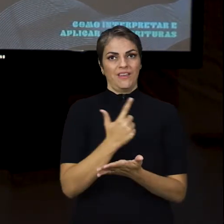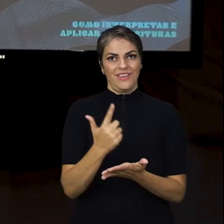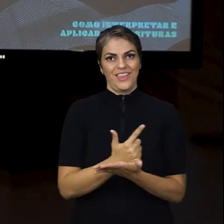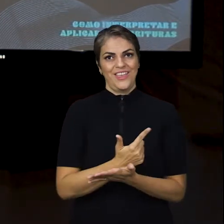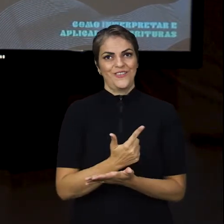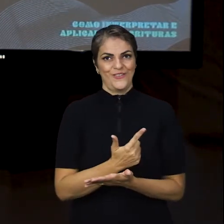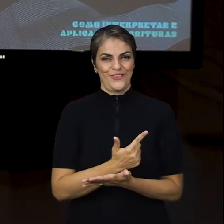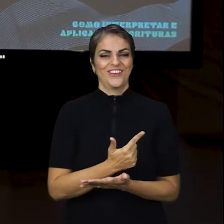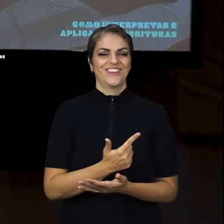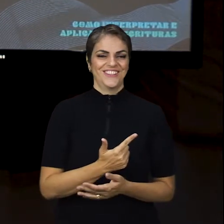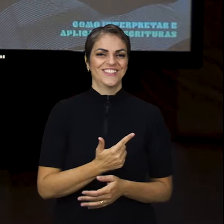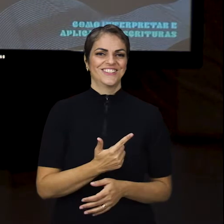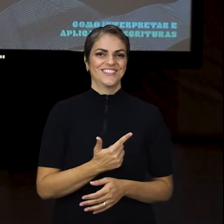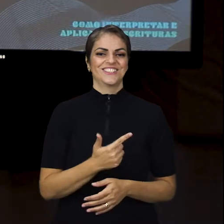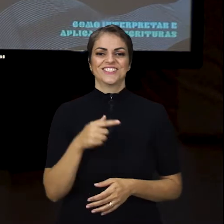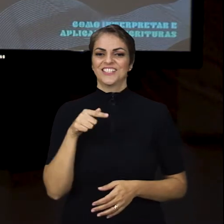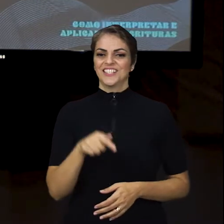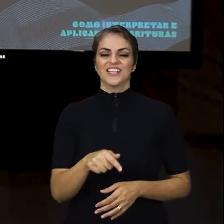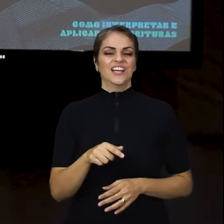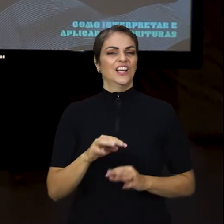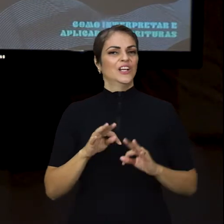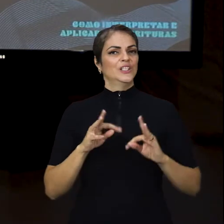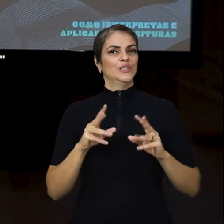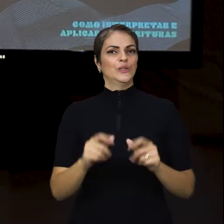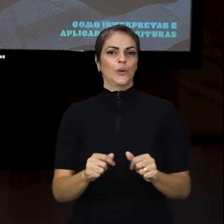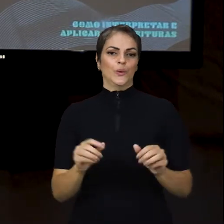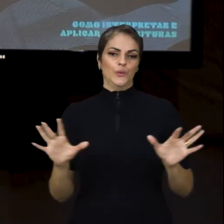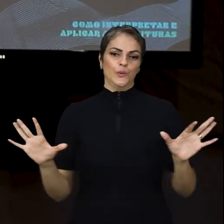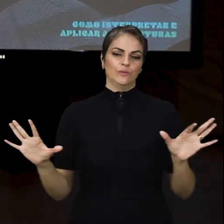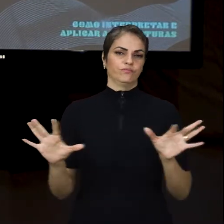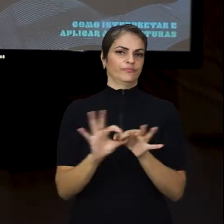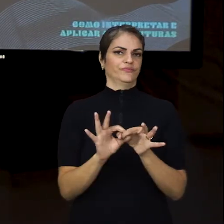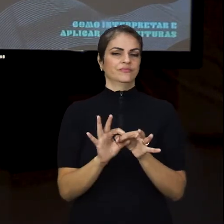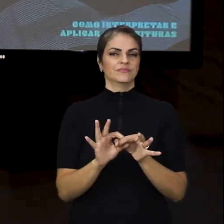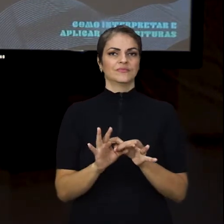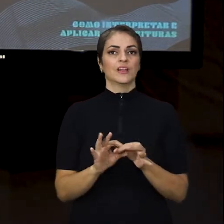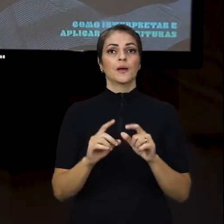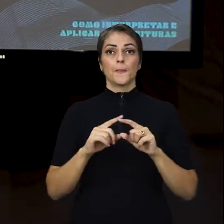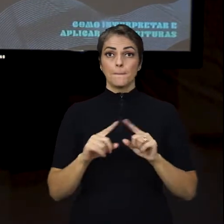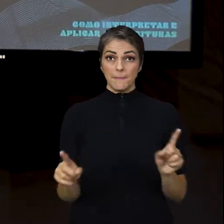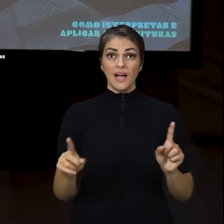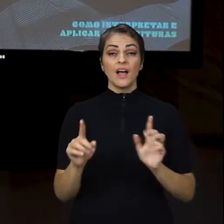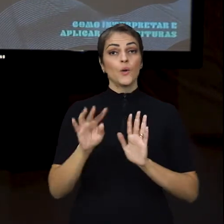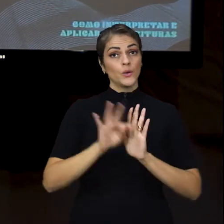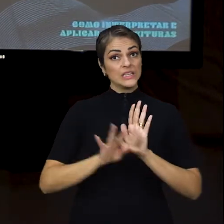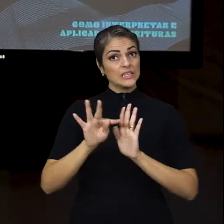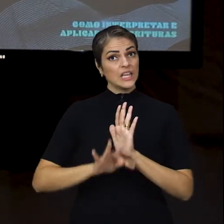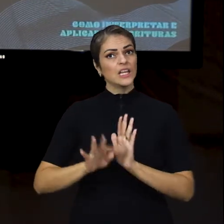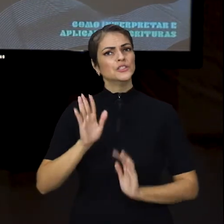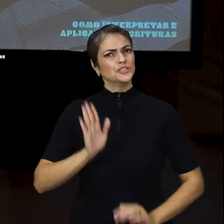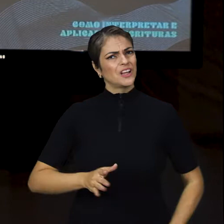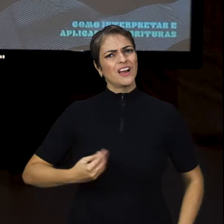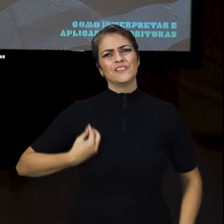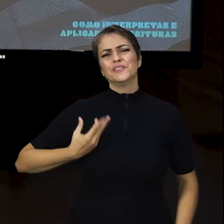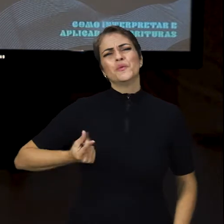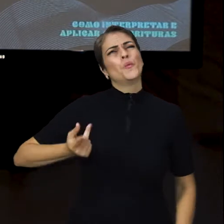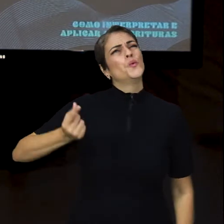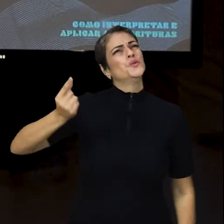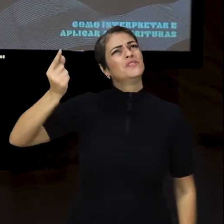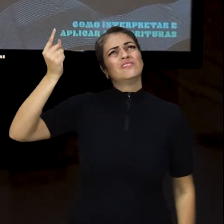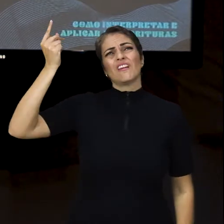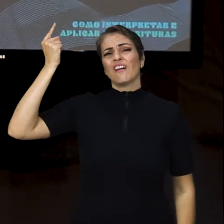um livro completamente compilado. Mas os textos bíblicos já existem há muito tempo, esses